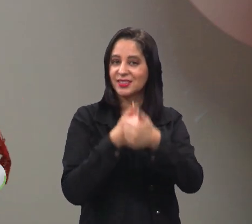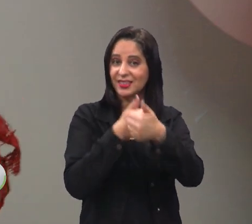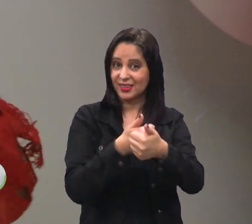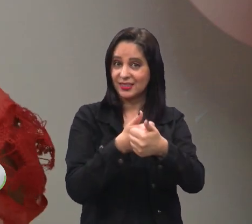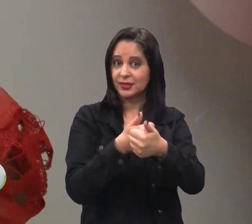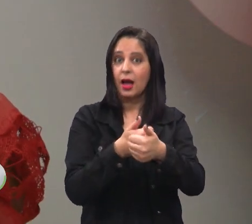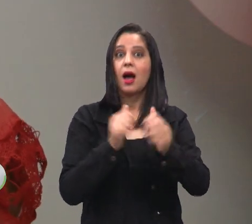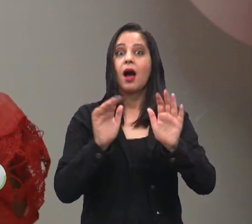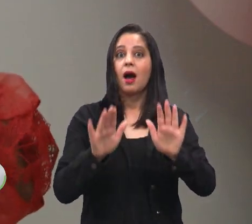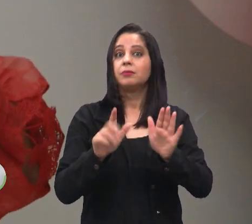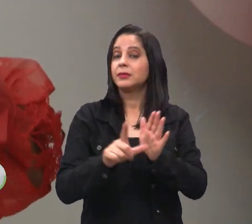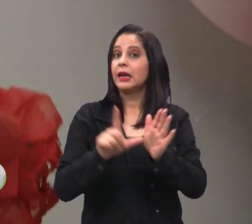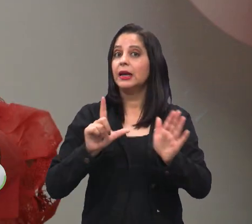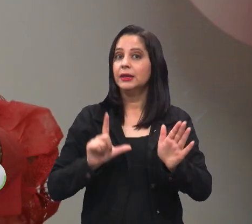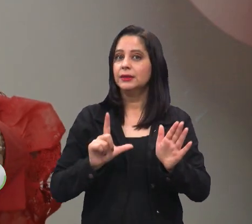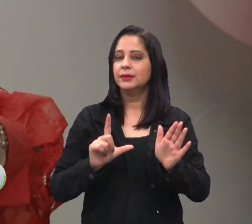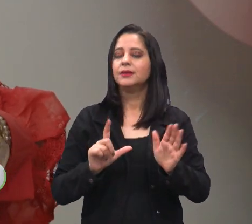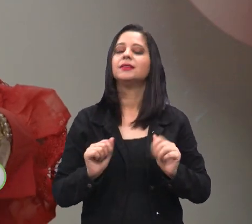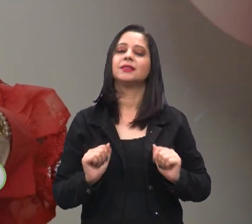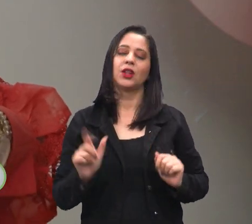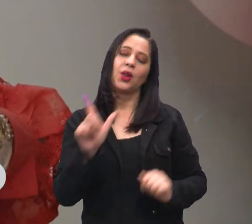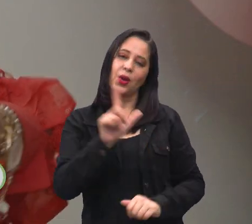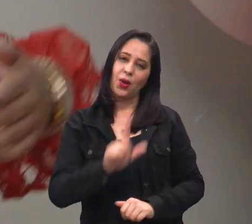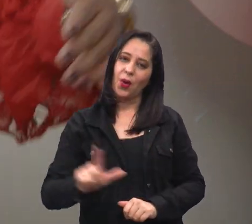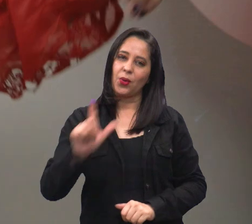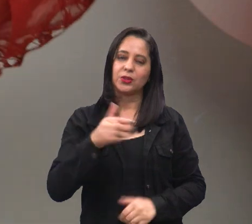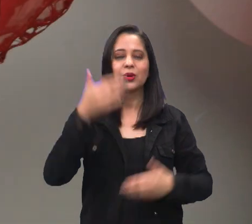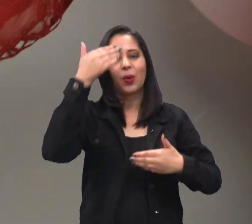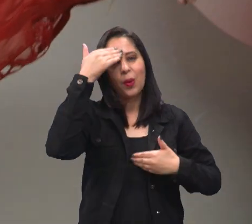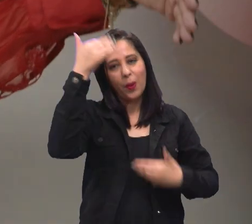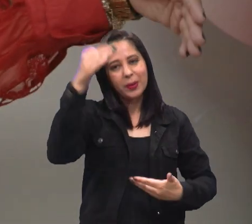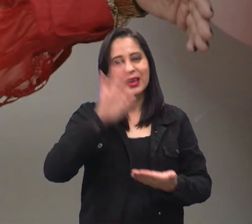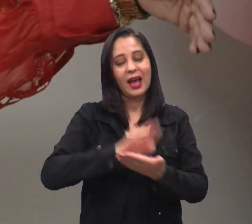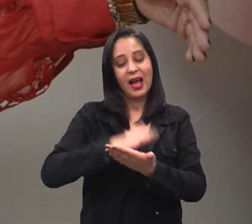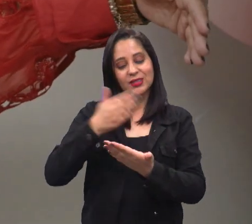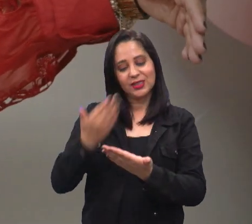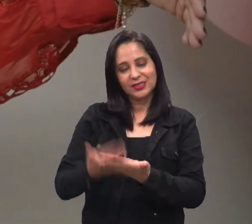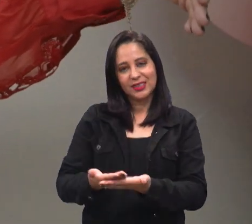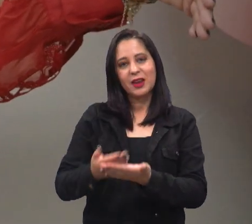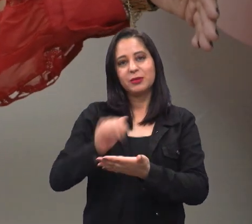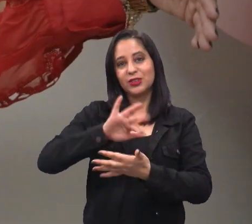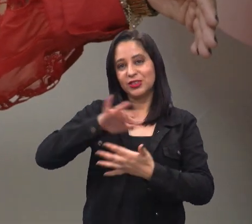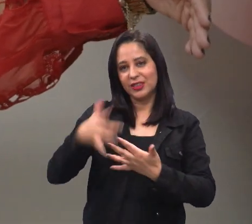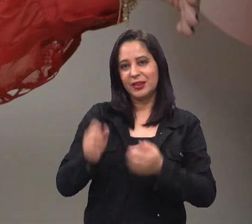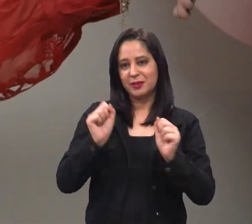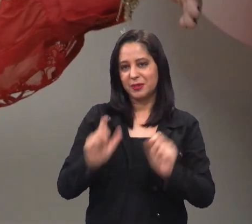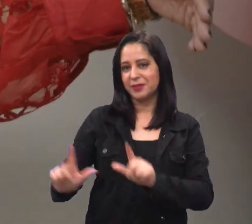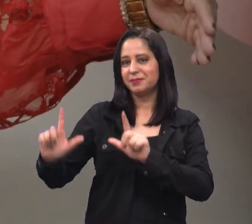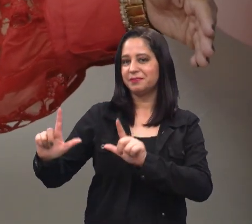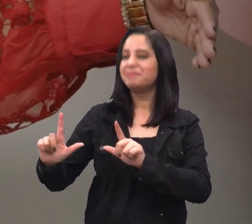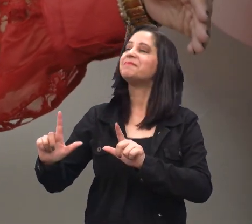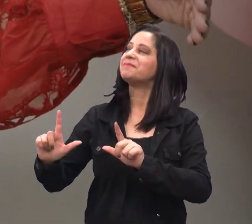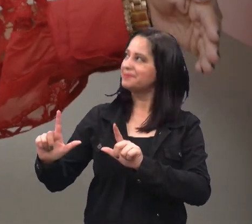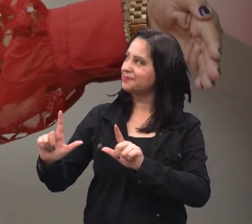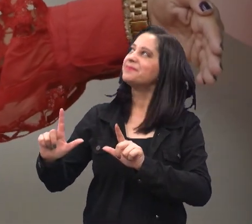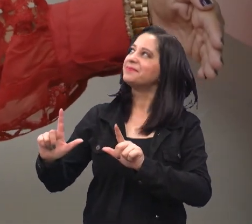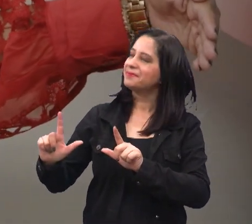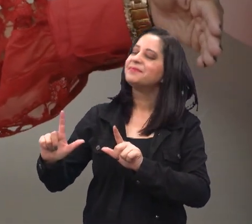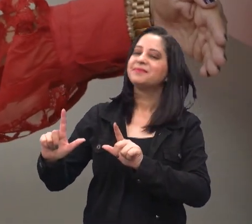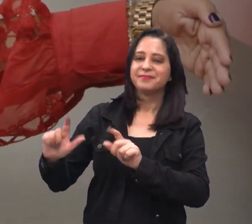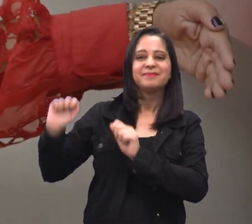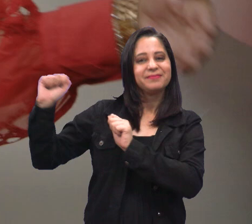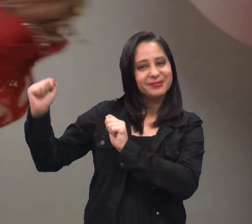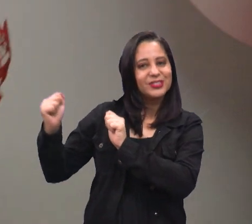E antes de terminar o programa, eu não posso deixar de agradecer a participação da Ana Furtado, que está aqui, ó, em todos os De Bens